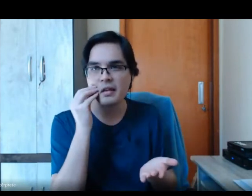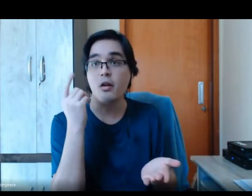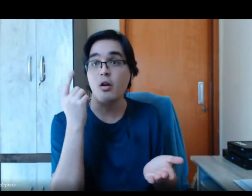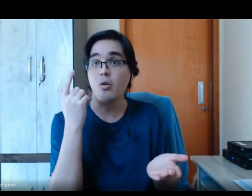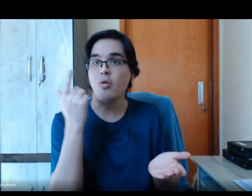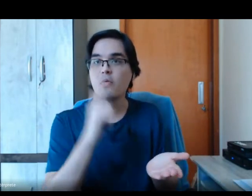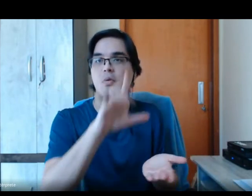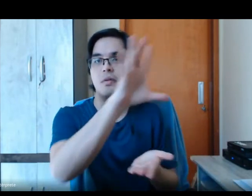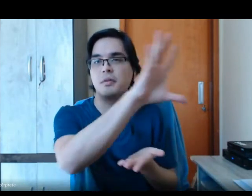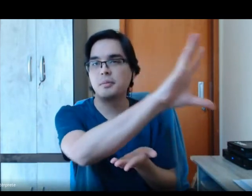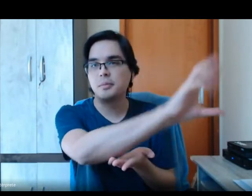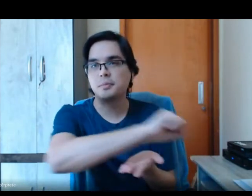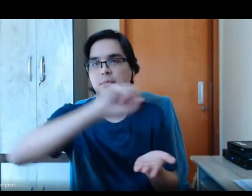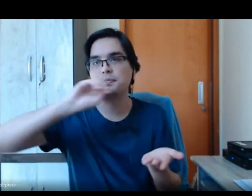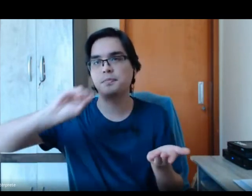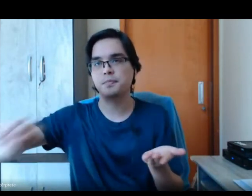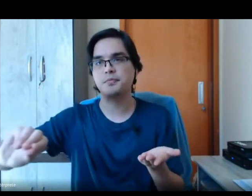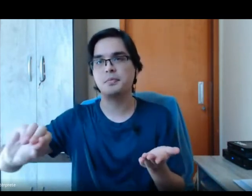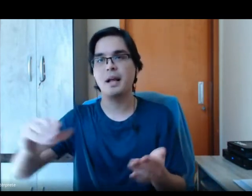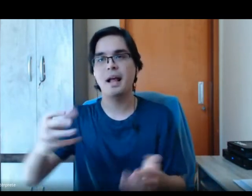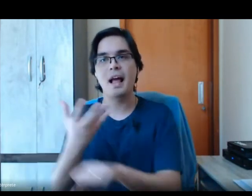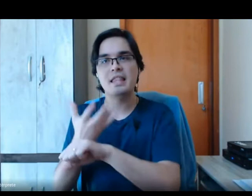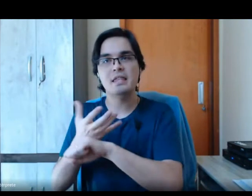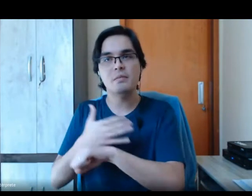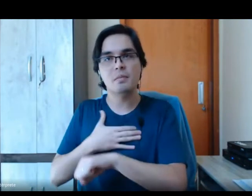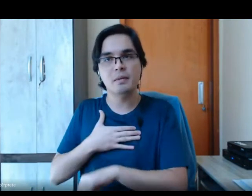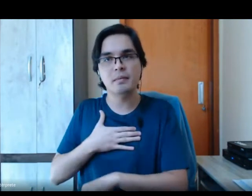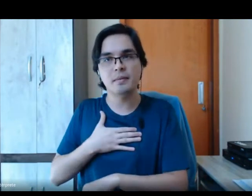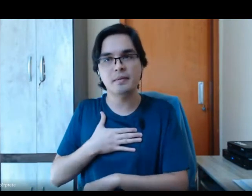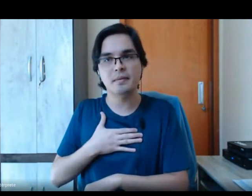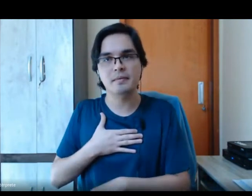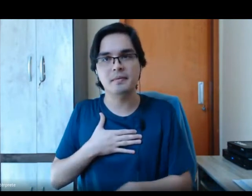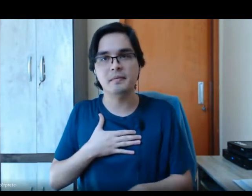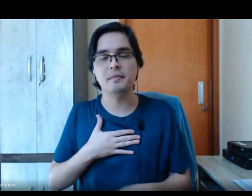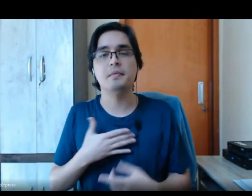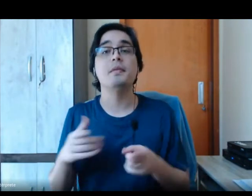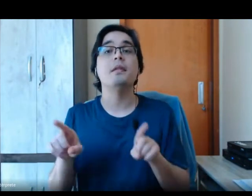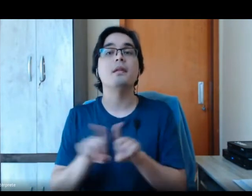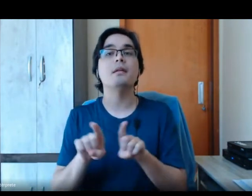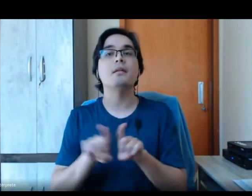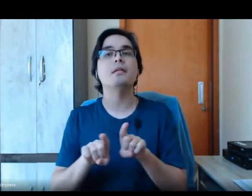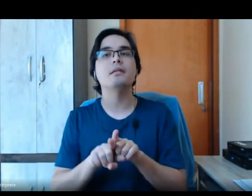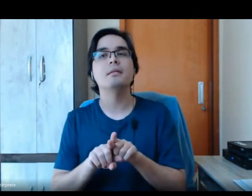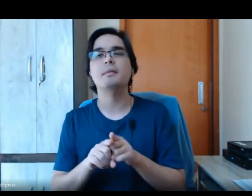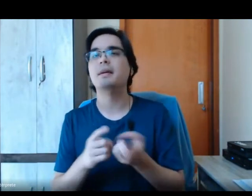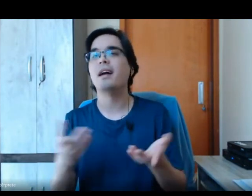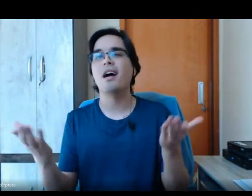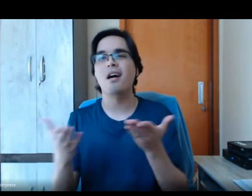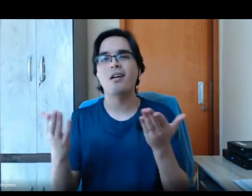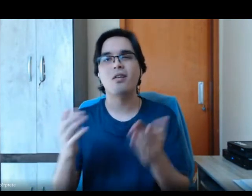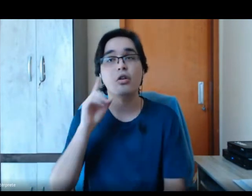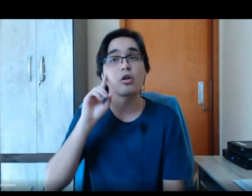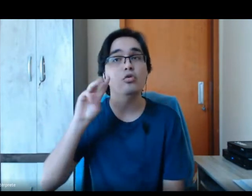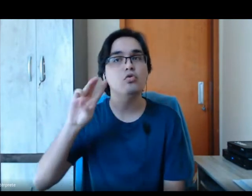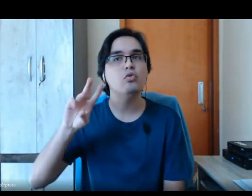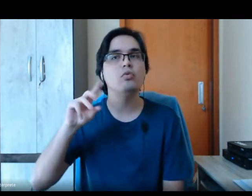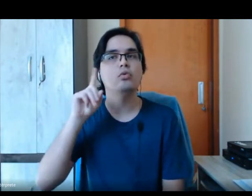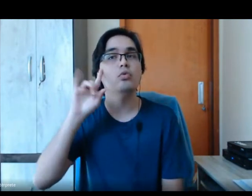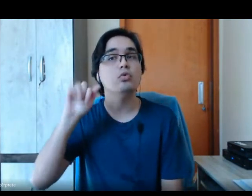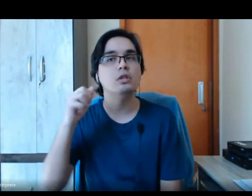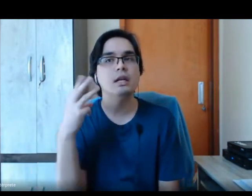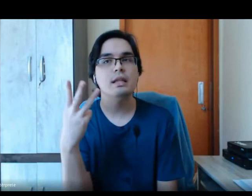semanas, a gente vai ministrar ela em 8 semanas agora. Portanto, a gente deveria dobrar essa carga horária passando 8 horas